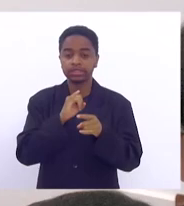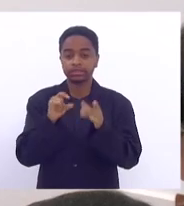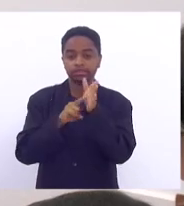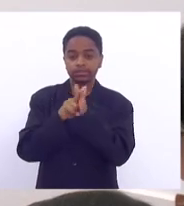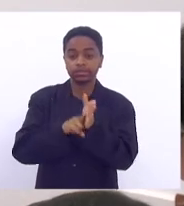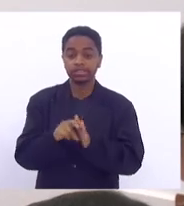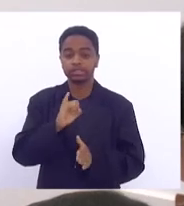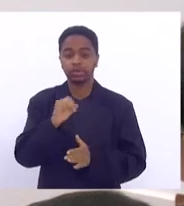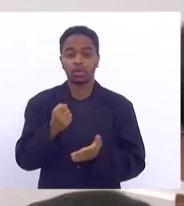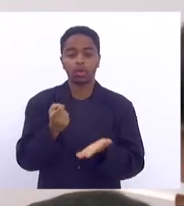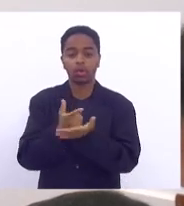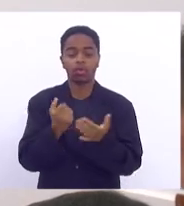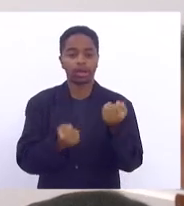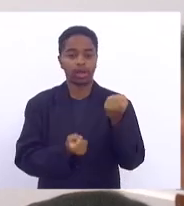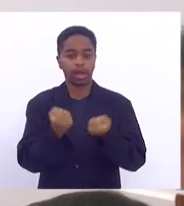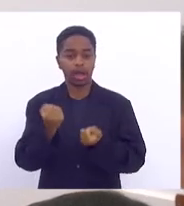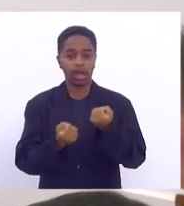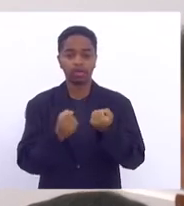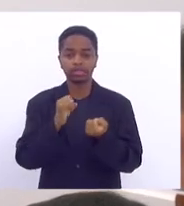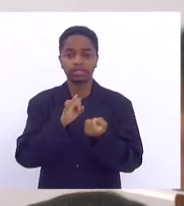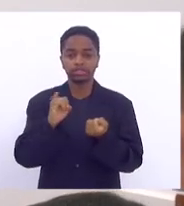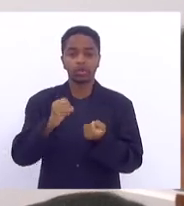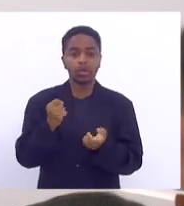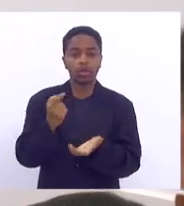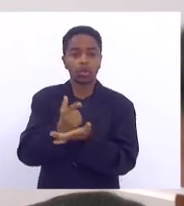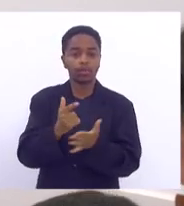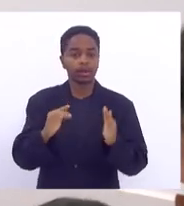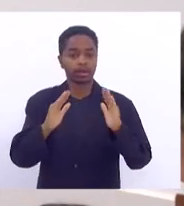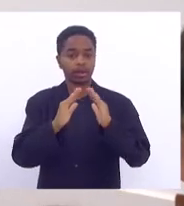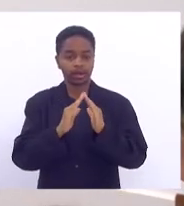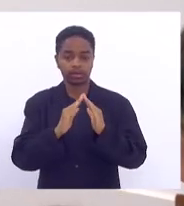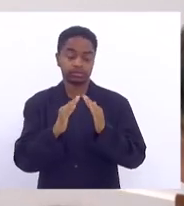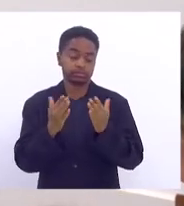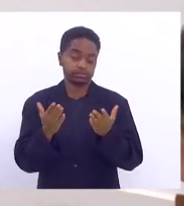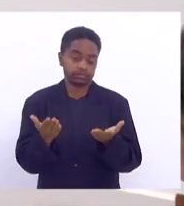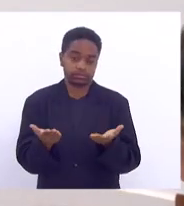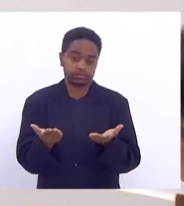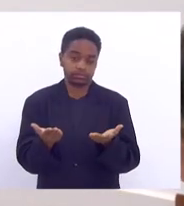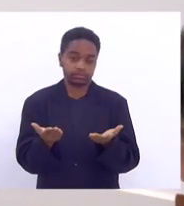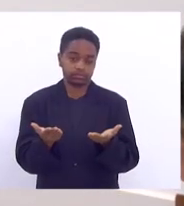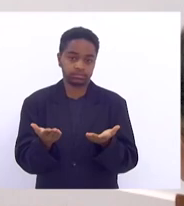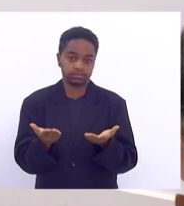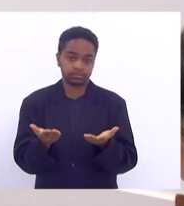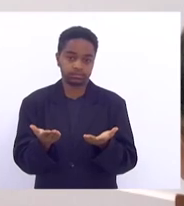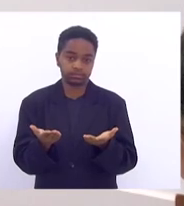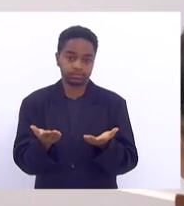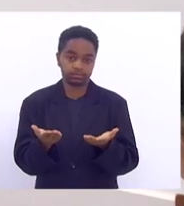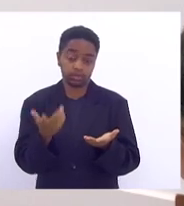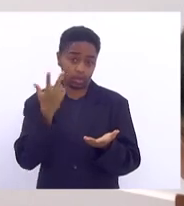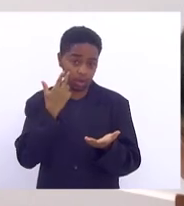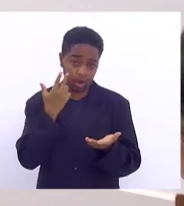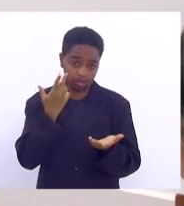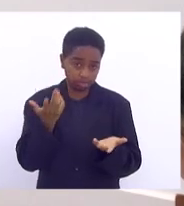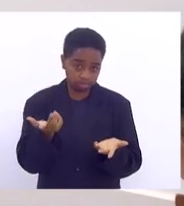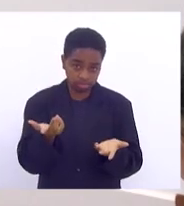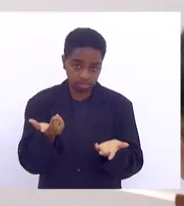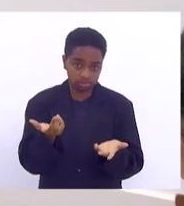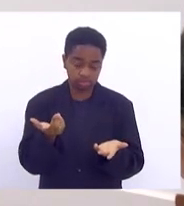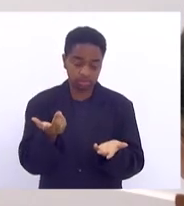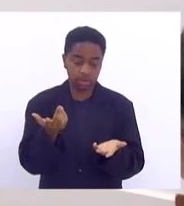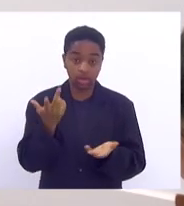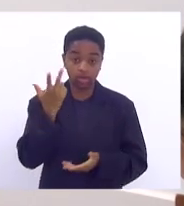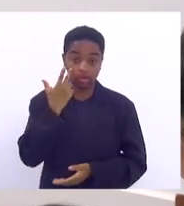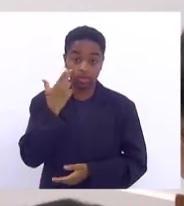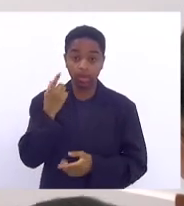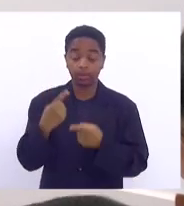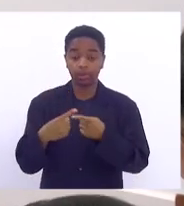um um carro ou compra uma casa né Eh É normal a gente tá